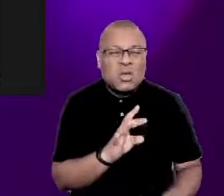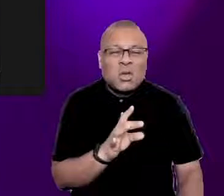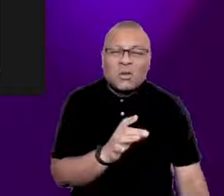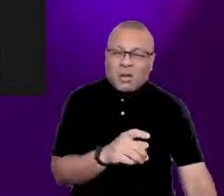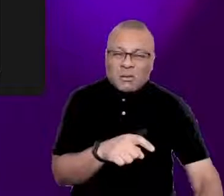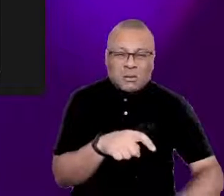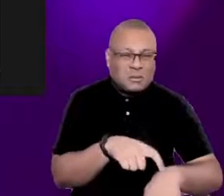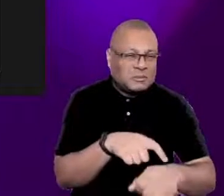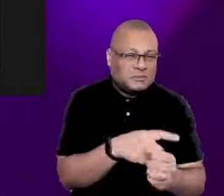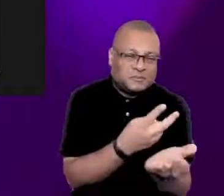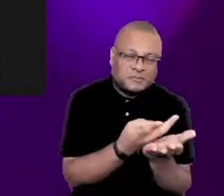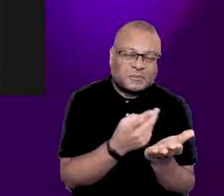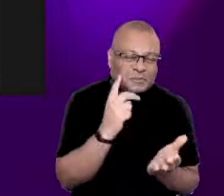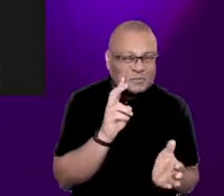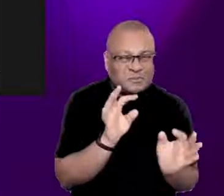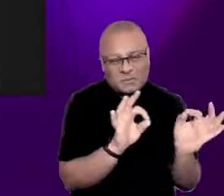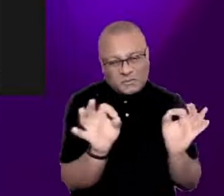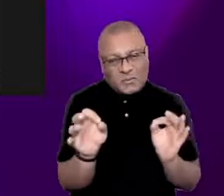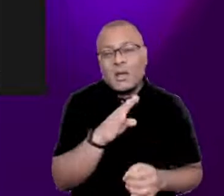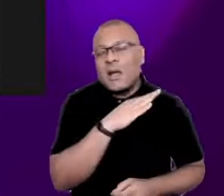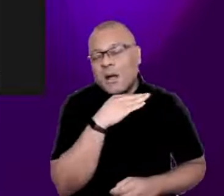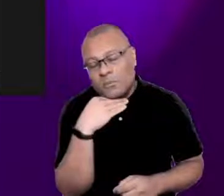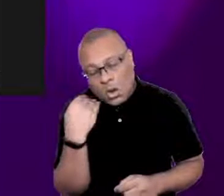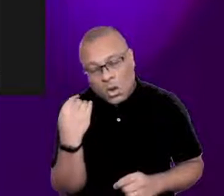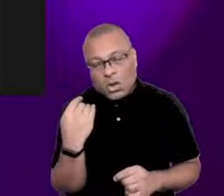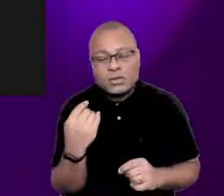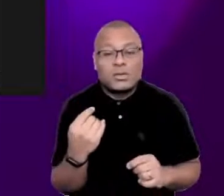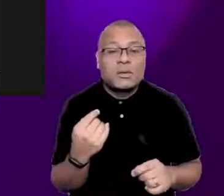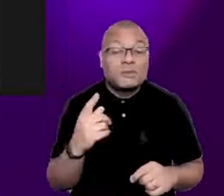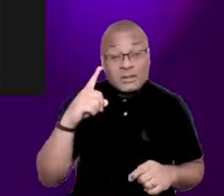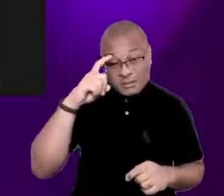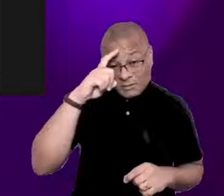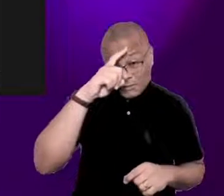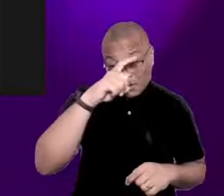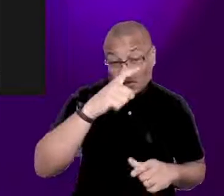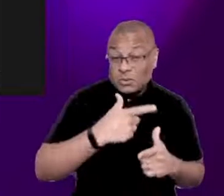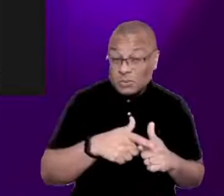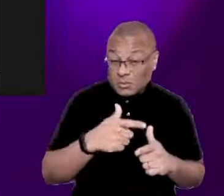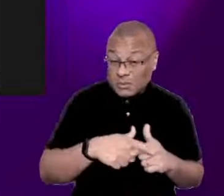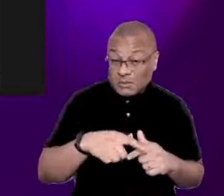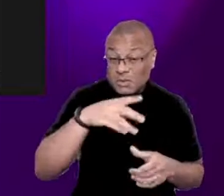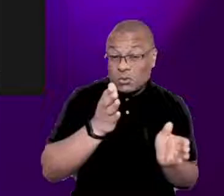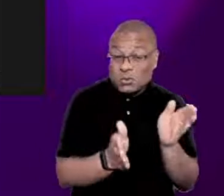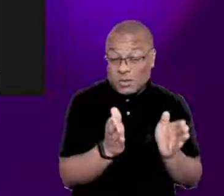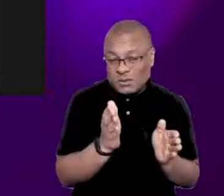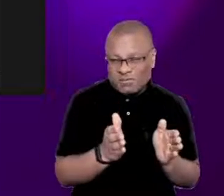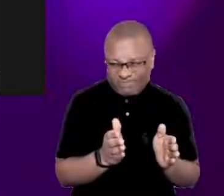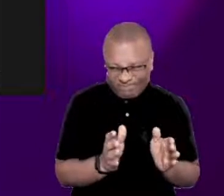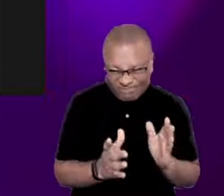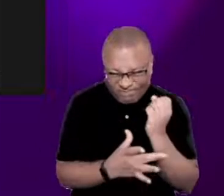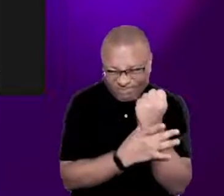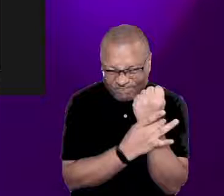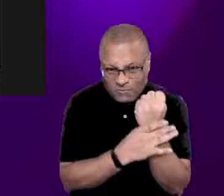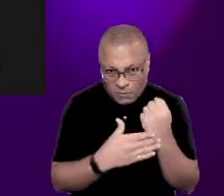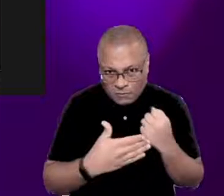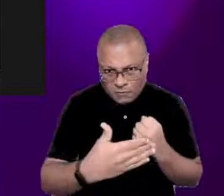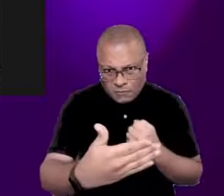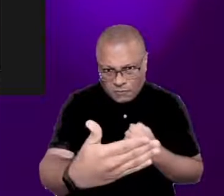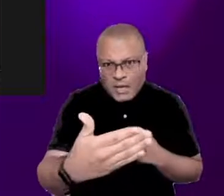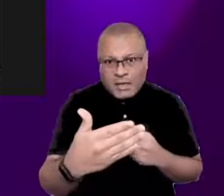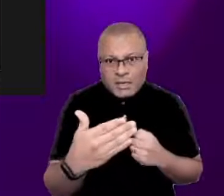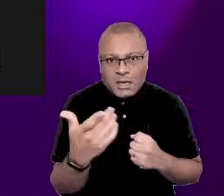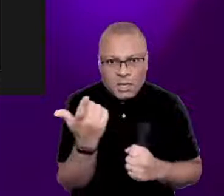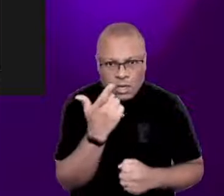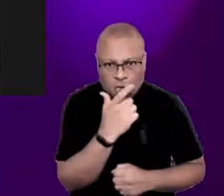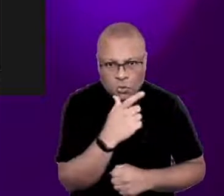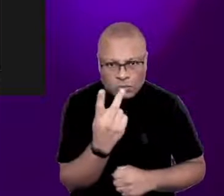que comumente a gente vê, mortalidade, complicações no curto prazo, de fato não garantem que lá na ponta eu entreguei